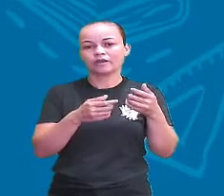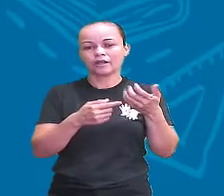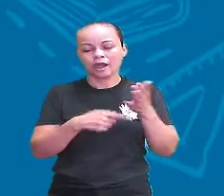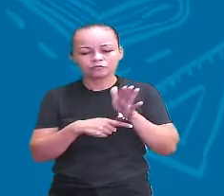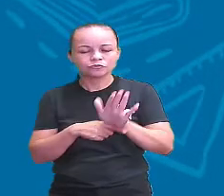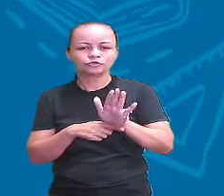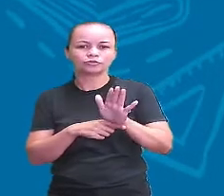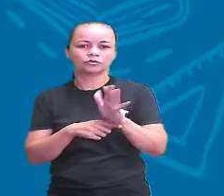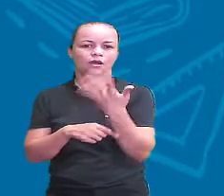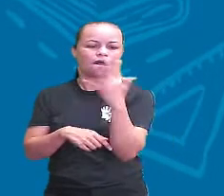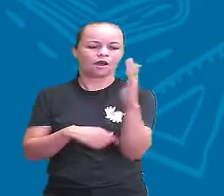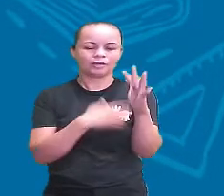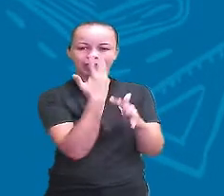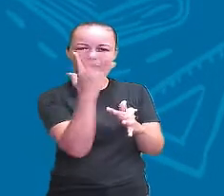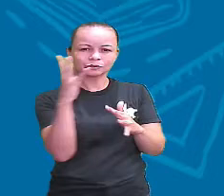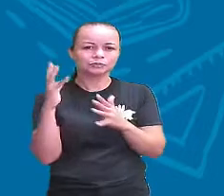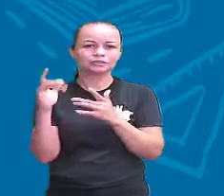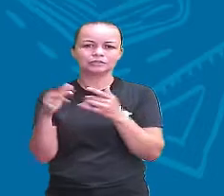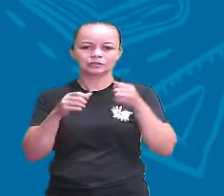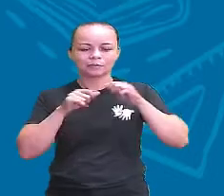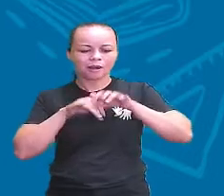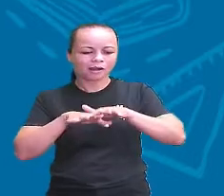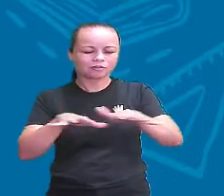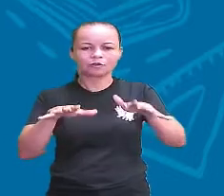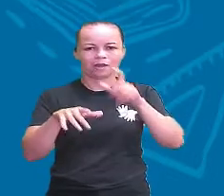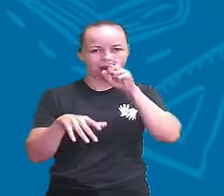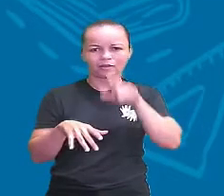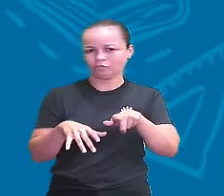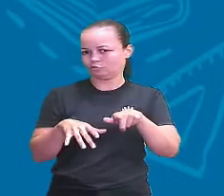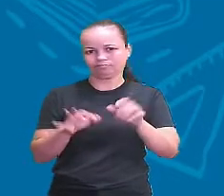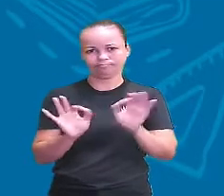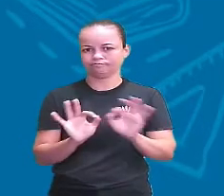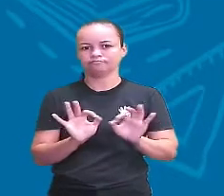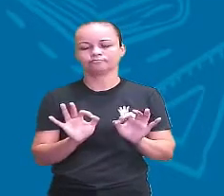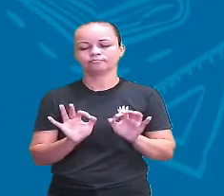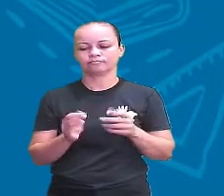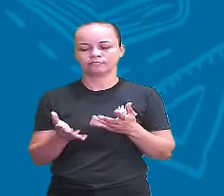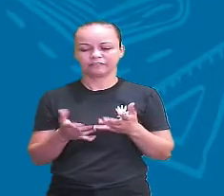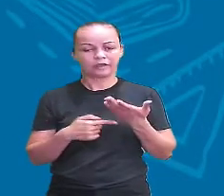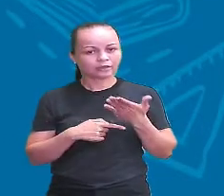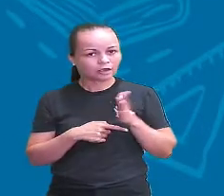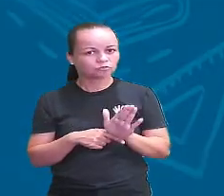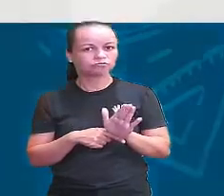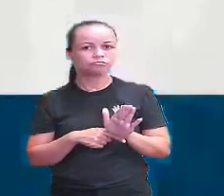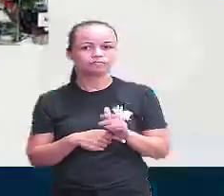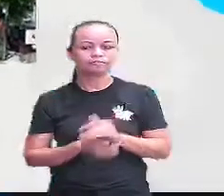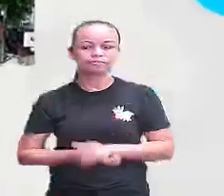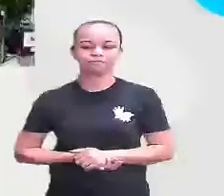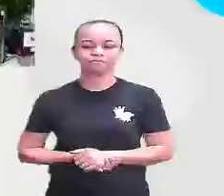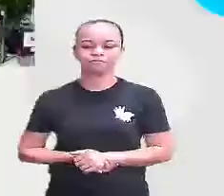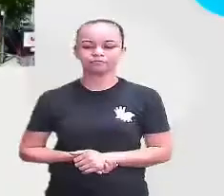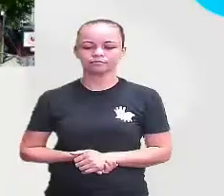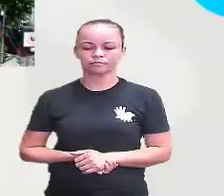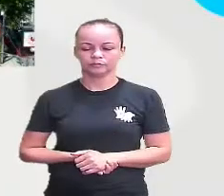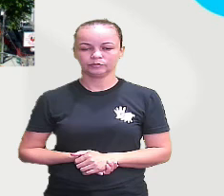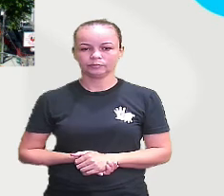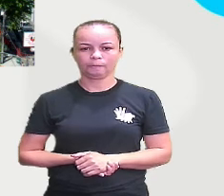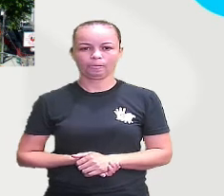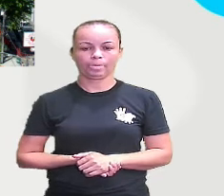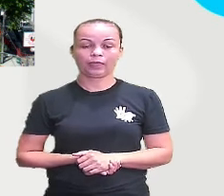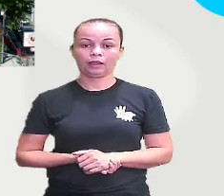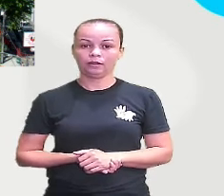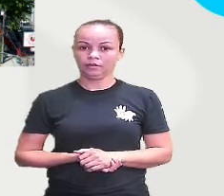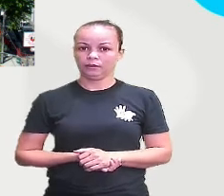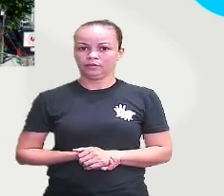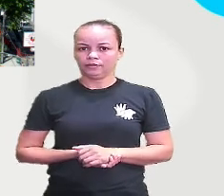natureza a não jogar tanto lixo nela. Tá certo? Vamos seguindo aqui. O destino inadequado